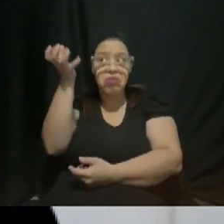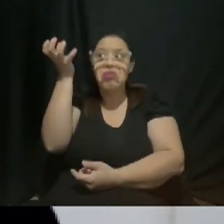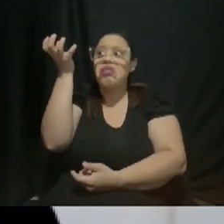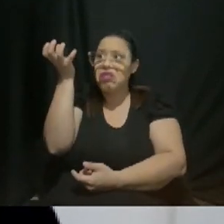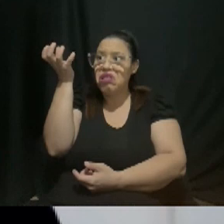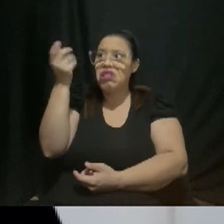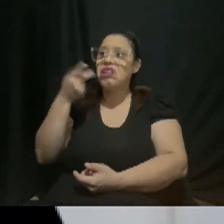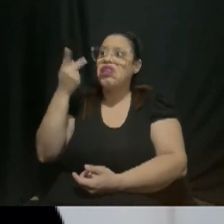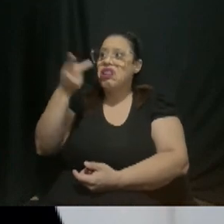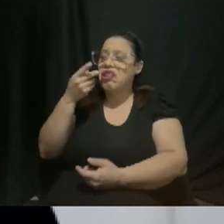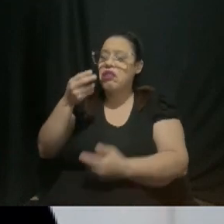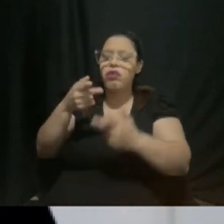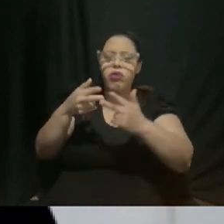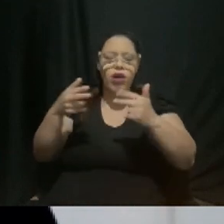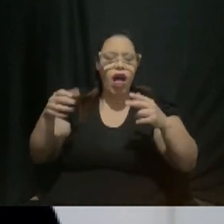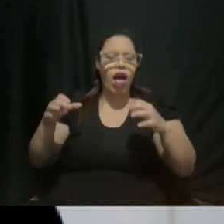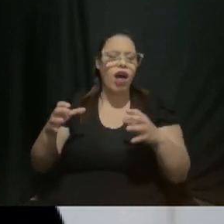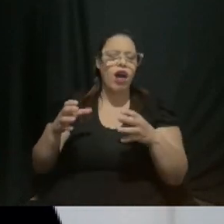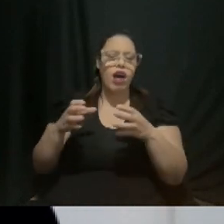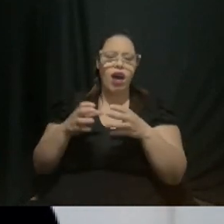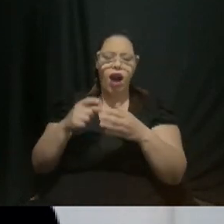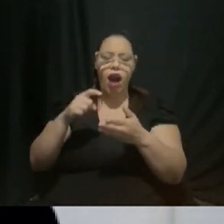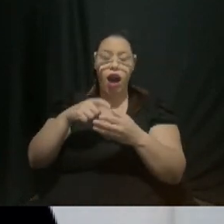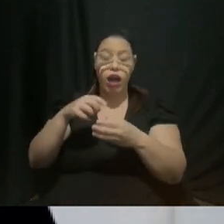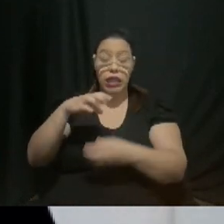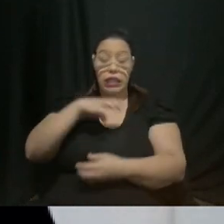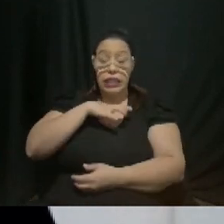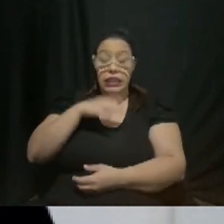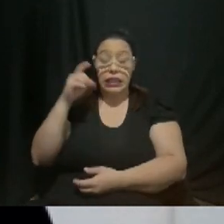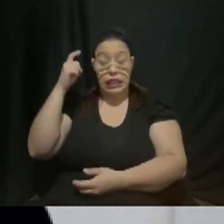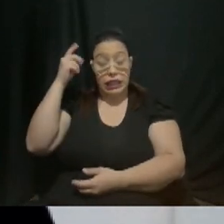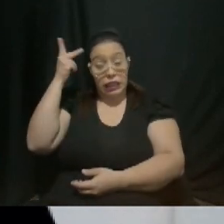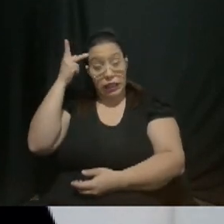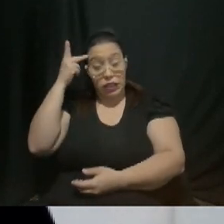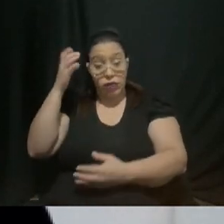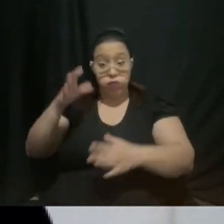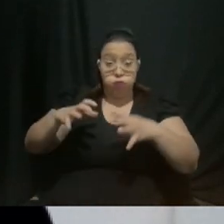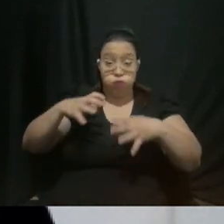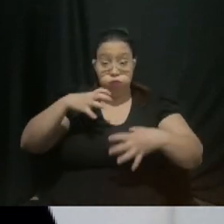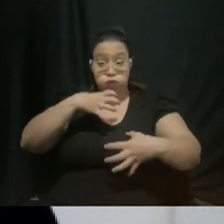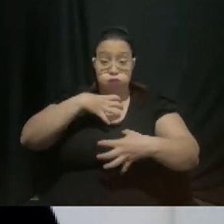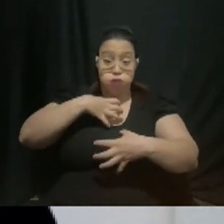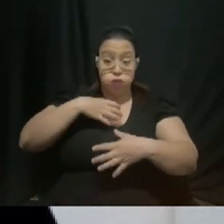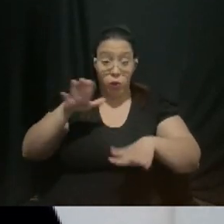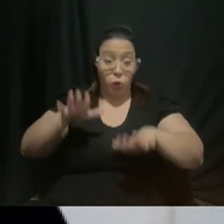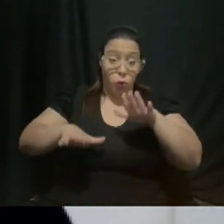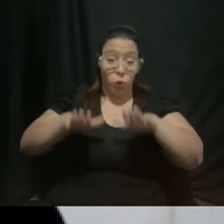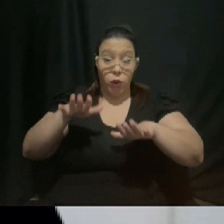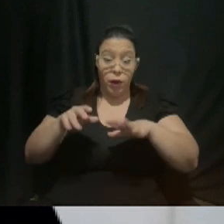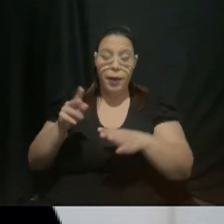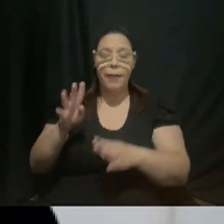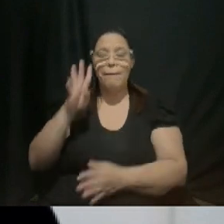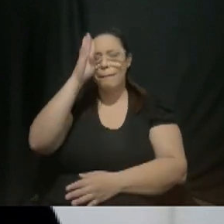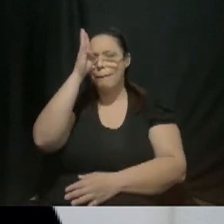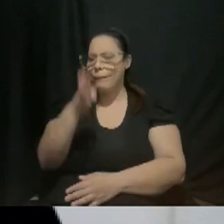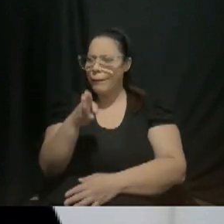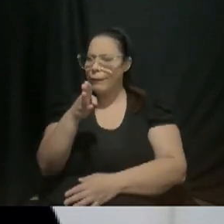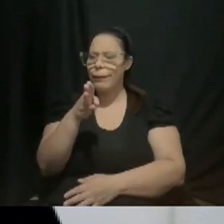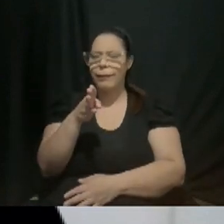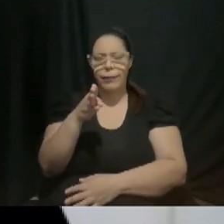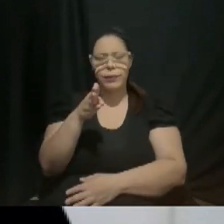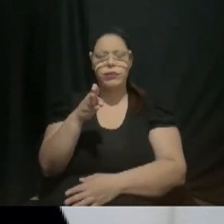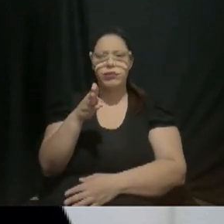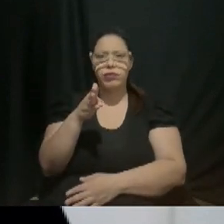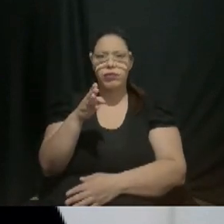São Paulo sentiram os tremores, e isso aconteceu principalmente por conta, né, da cidade de São Paulo estar